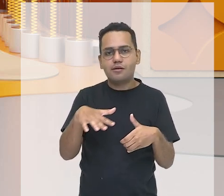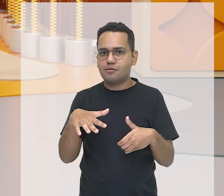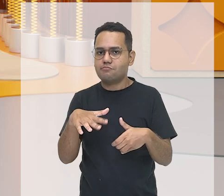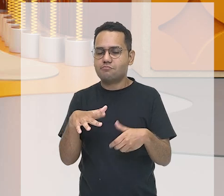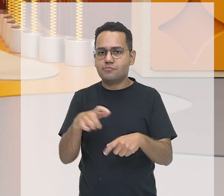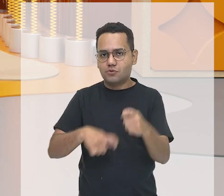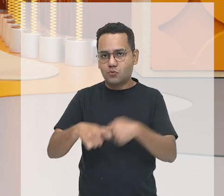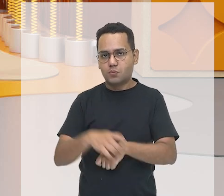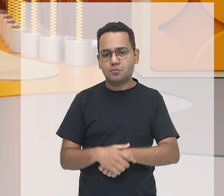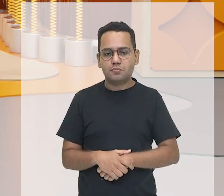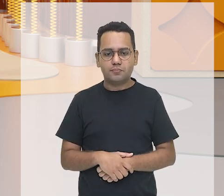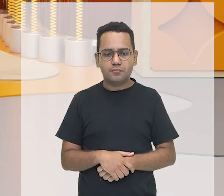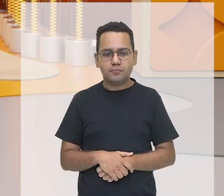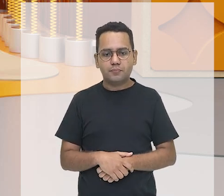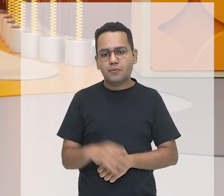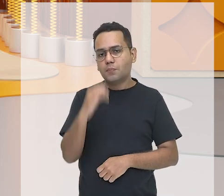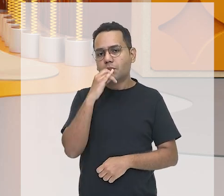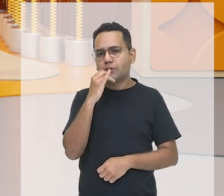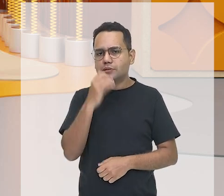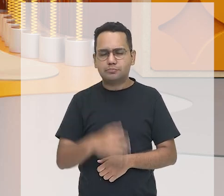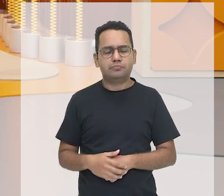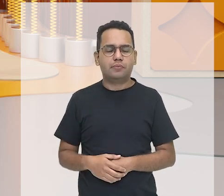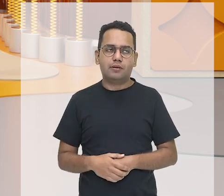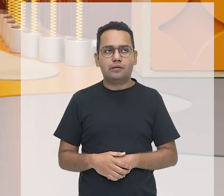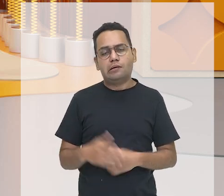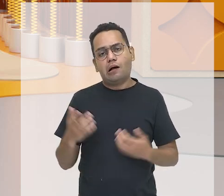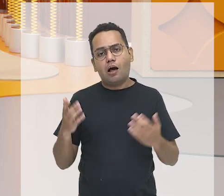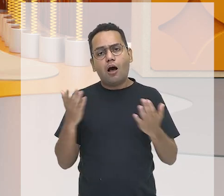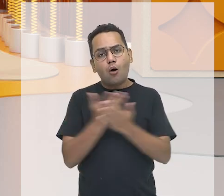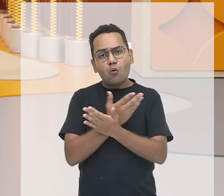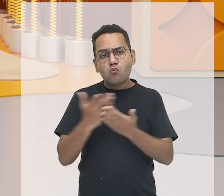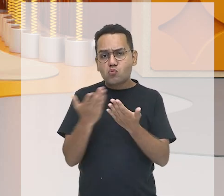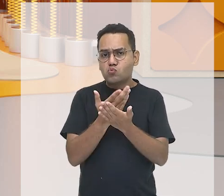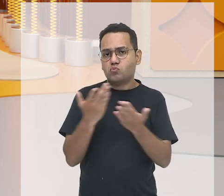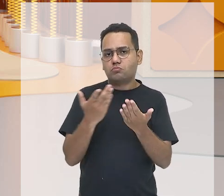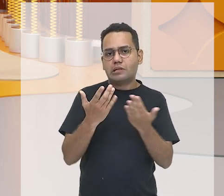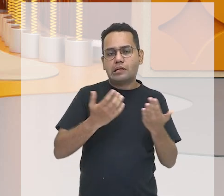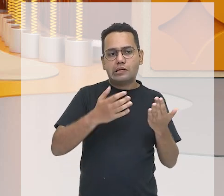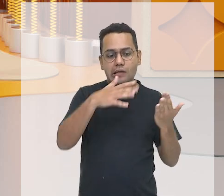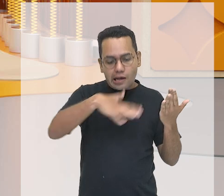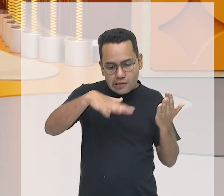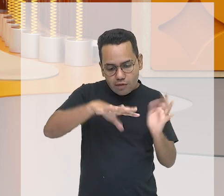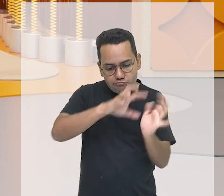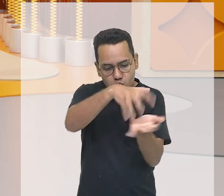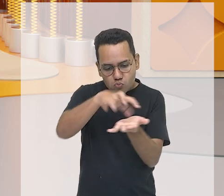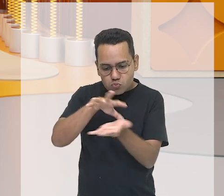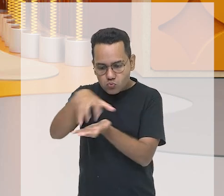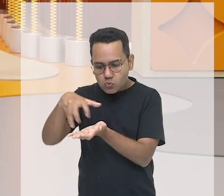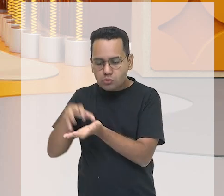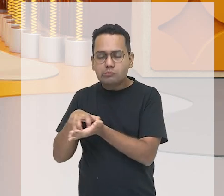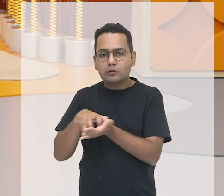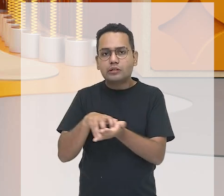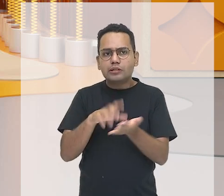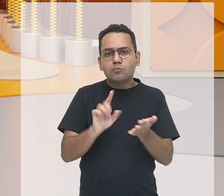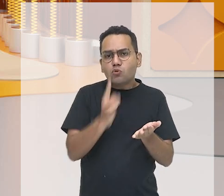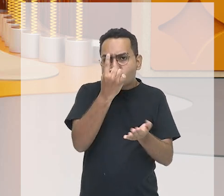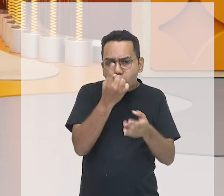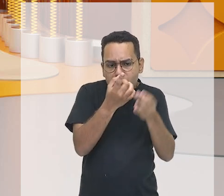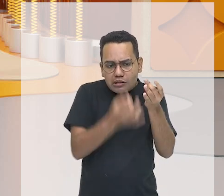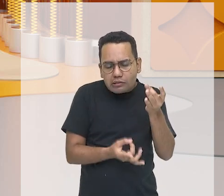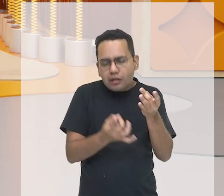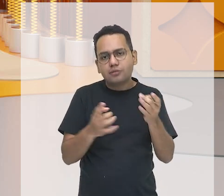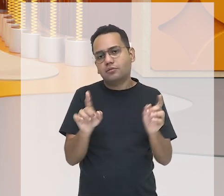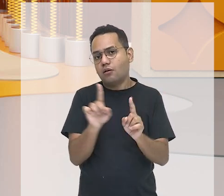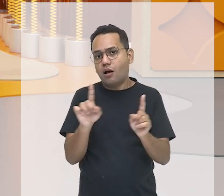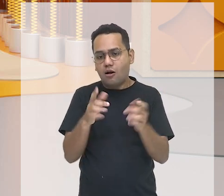habituada a praticar somente uma atividade, uma tecnologia. Hoje em dia, não. A tecnologia proporciona tudo